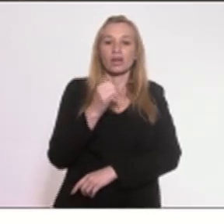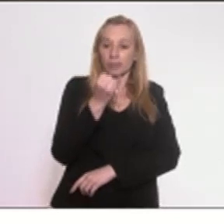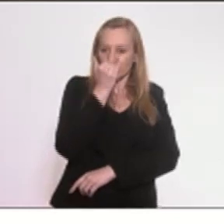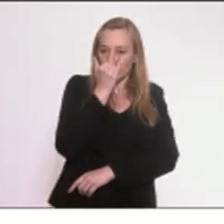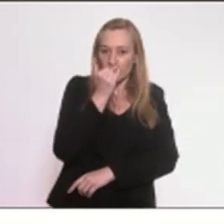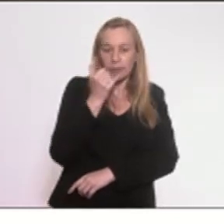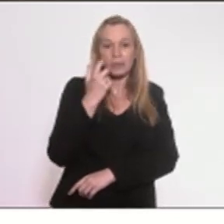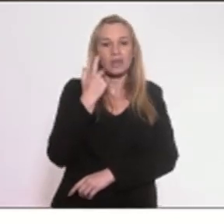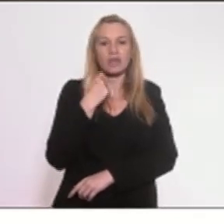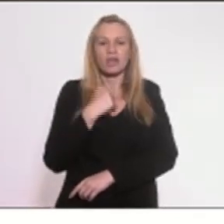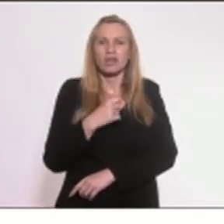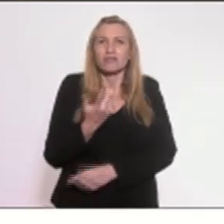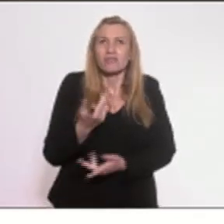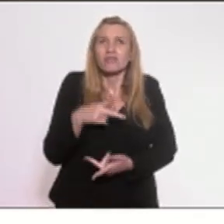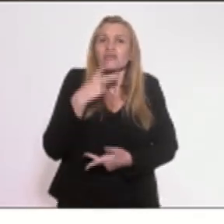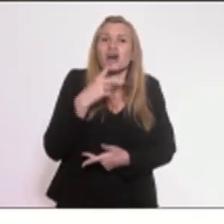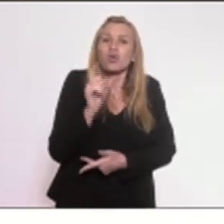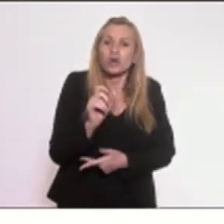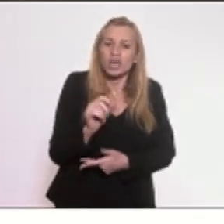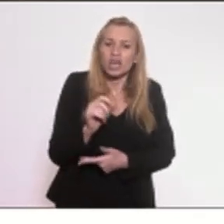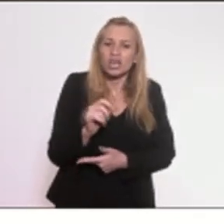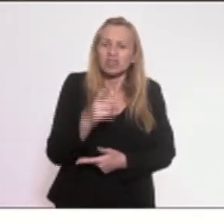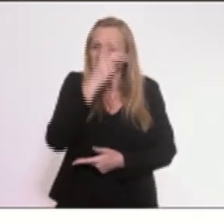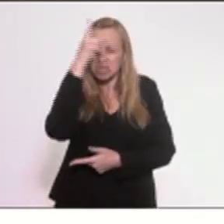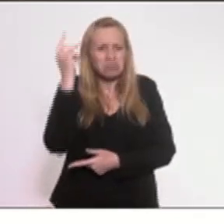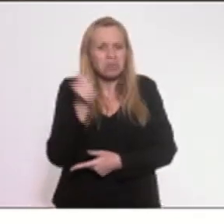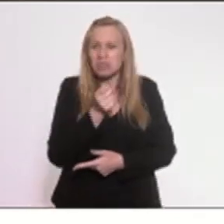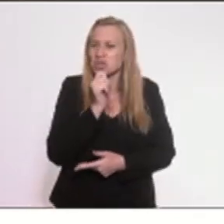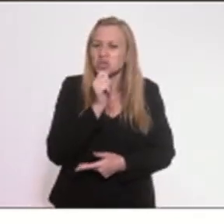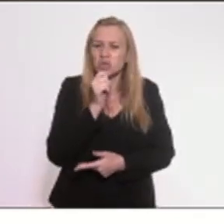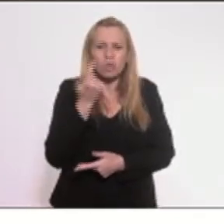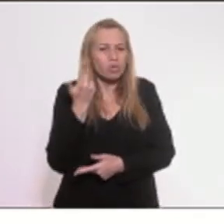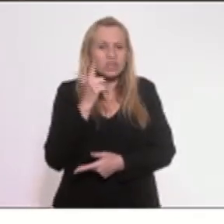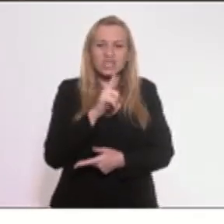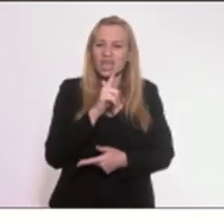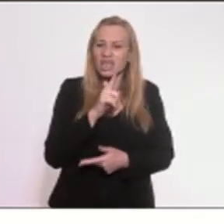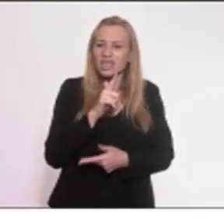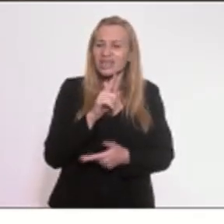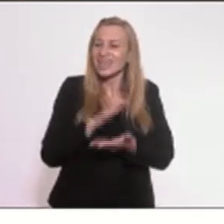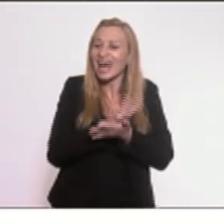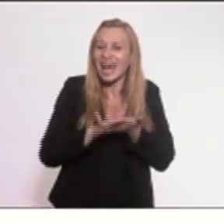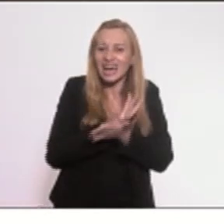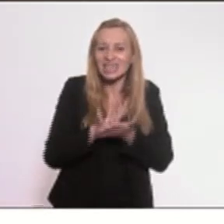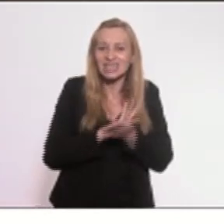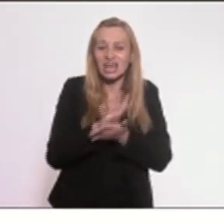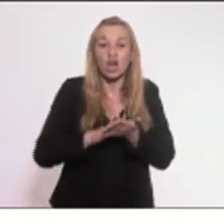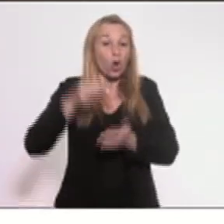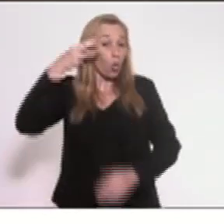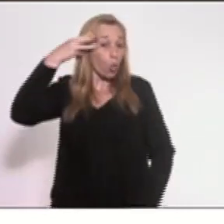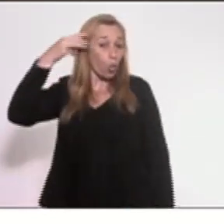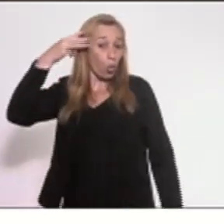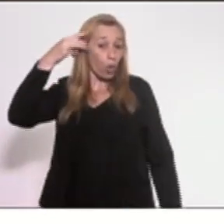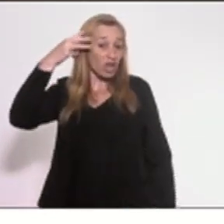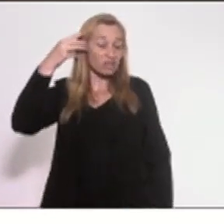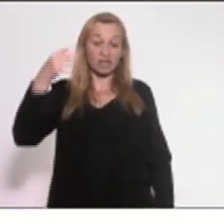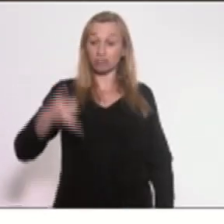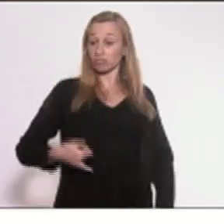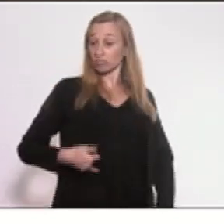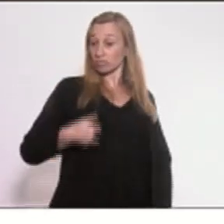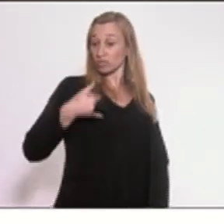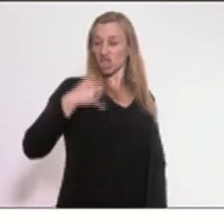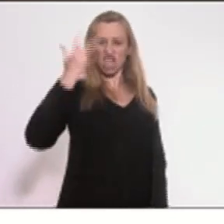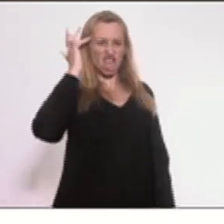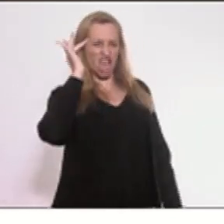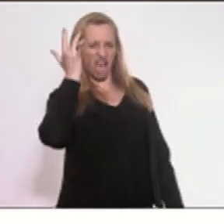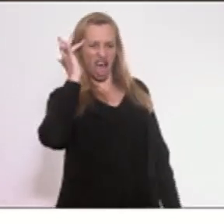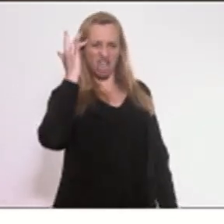de confronto que o Witzel tanto elogia e acha que é o sucesso da sua